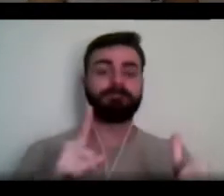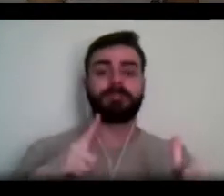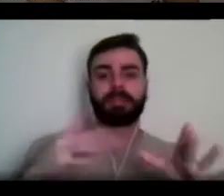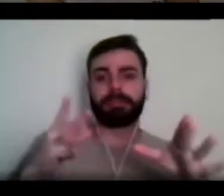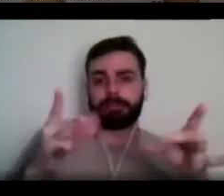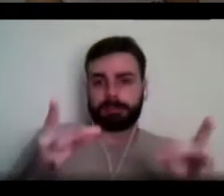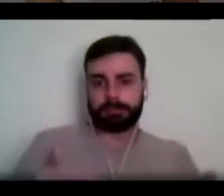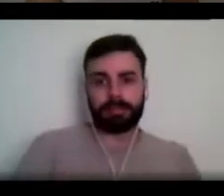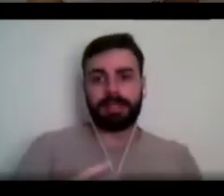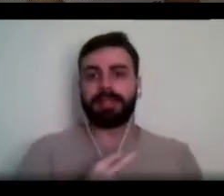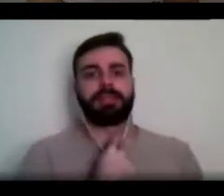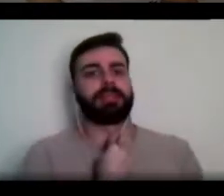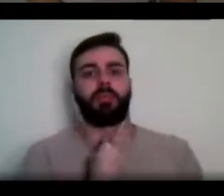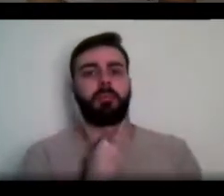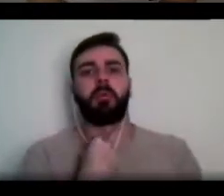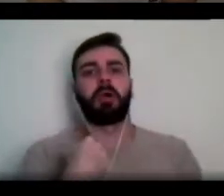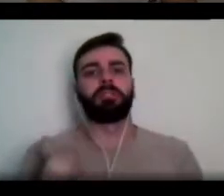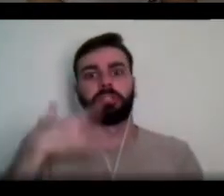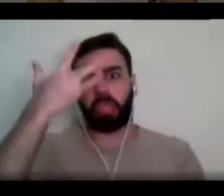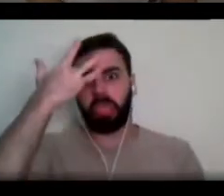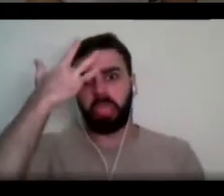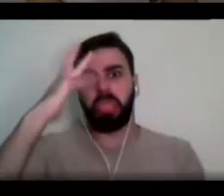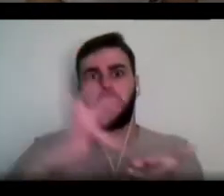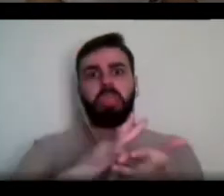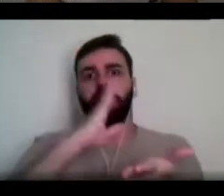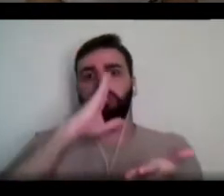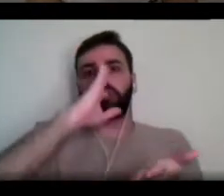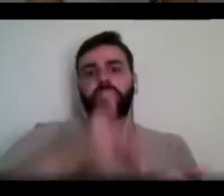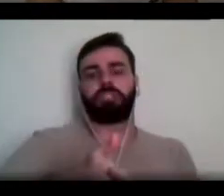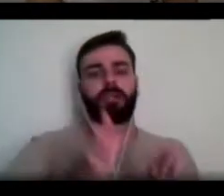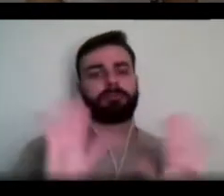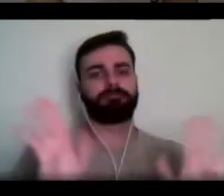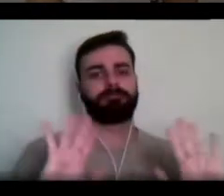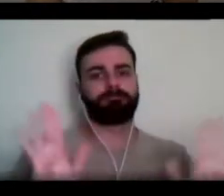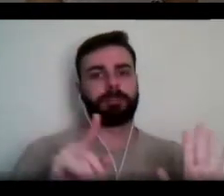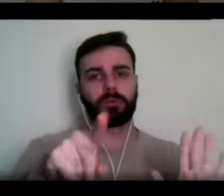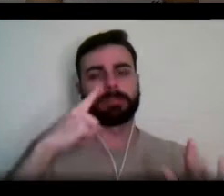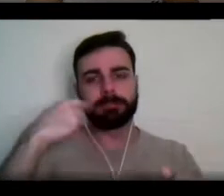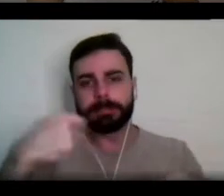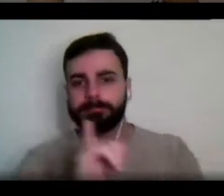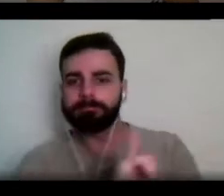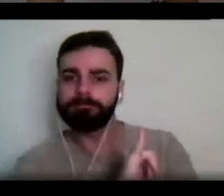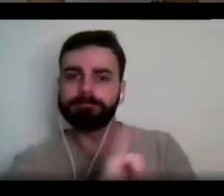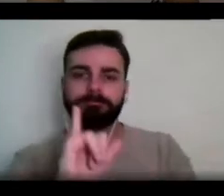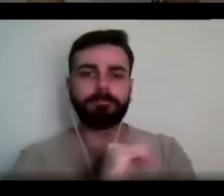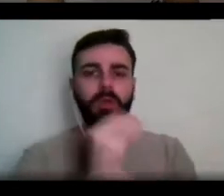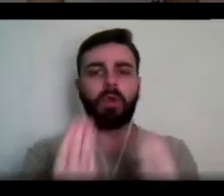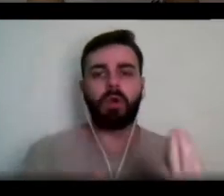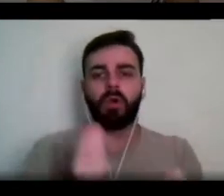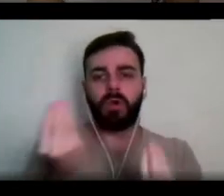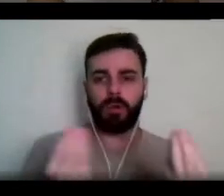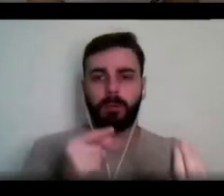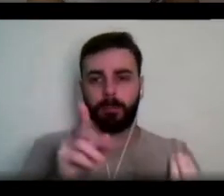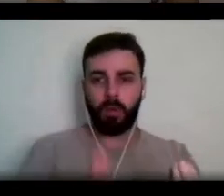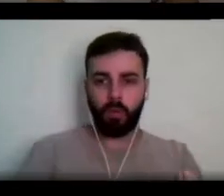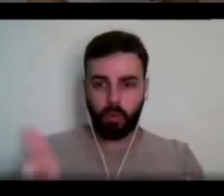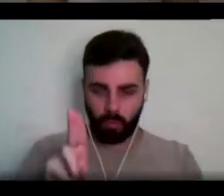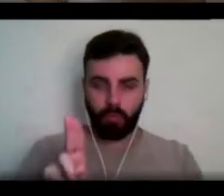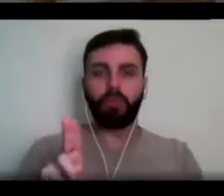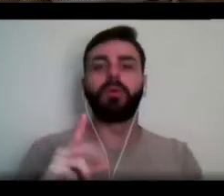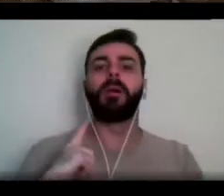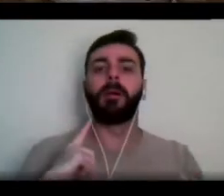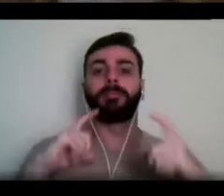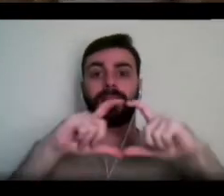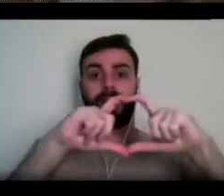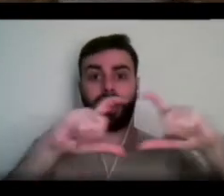ter detalhes que não vão deixar você usar fórmulas prontas, tá? Você tem que partir